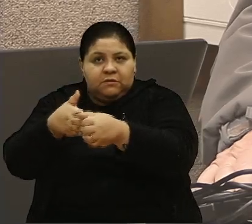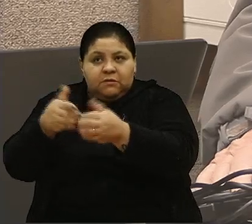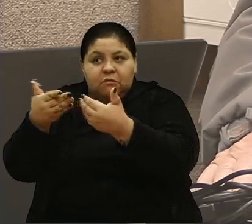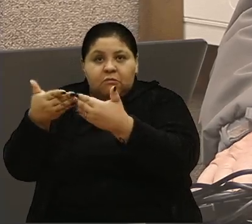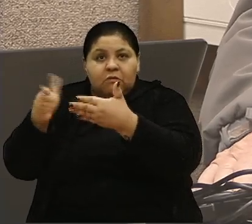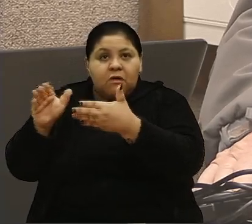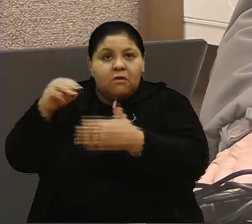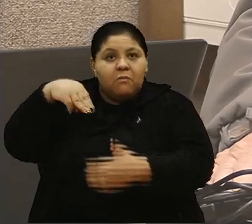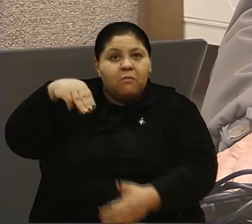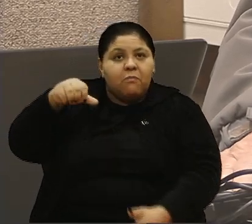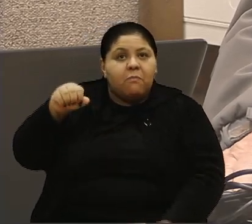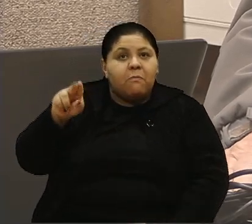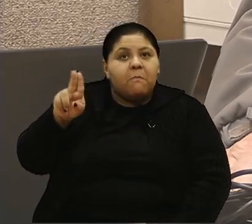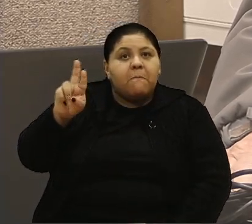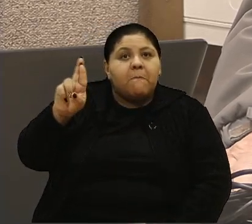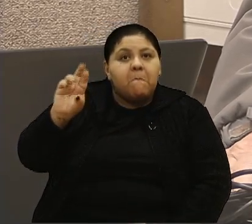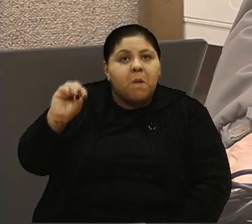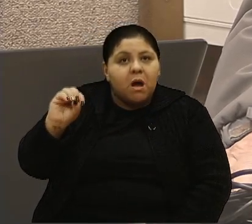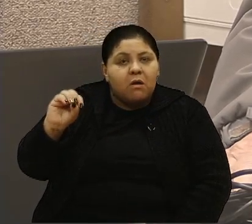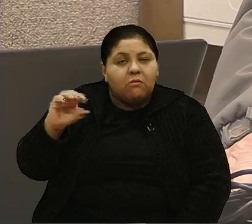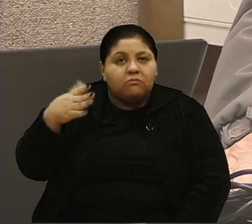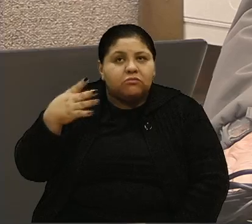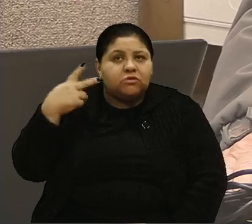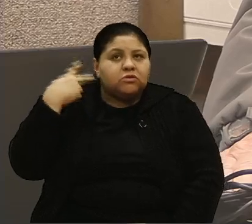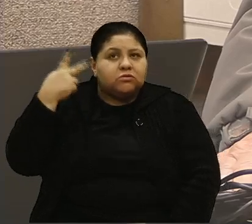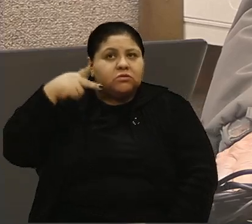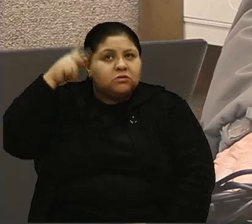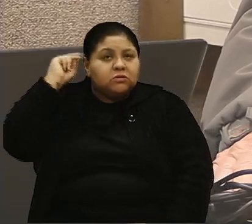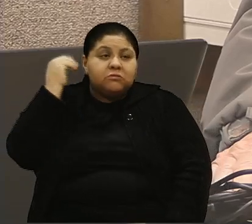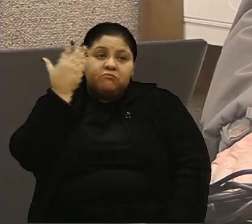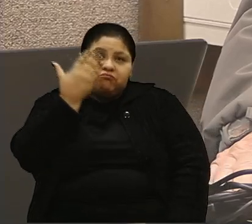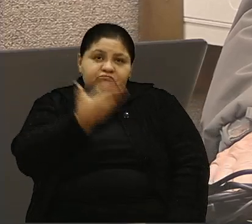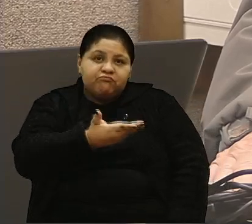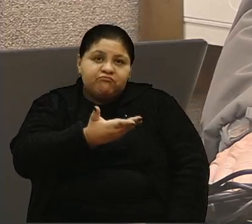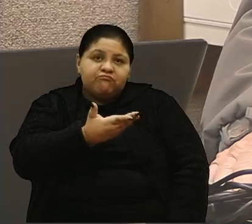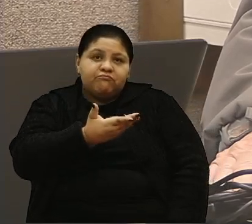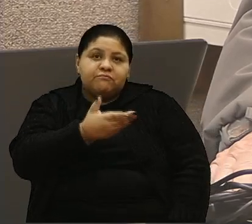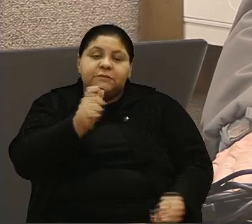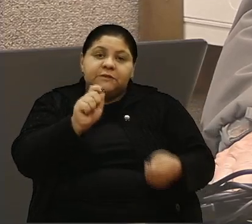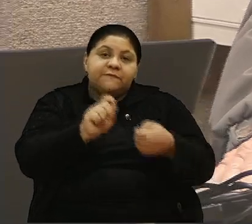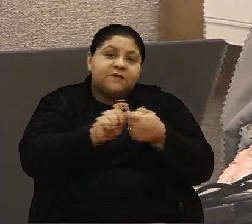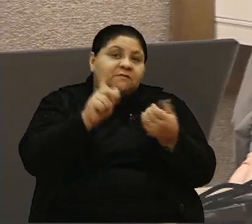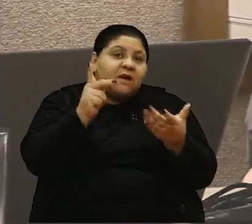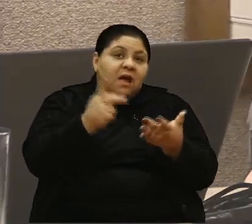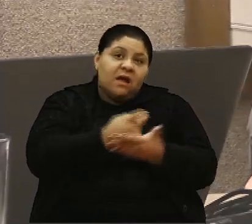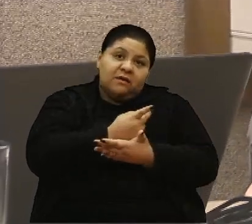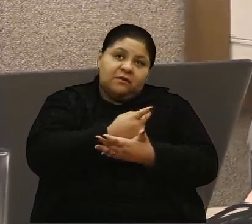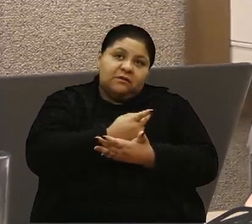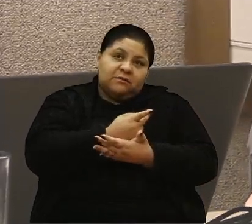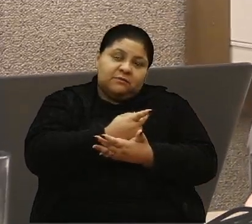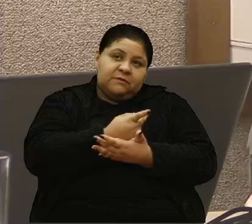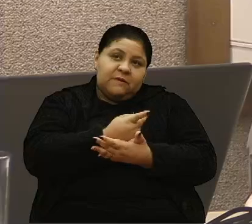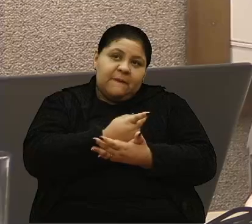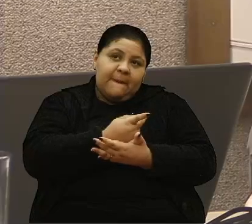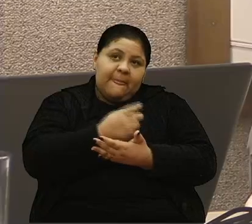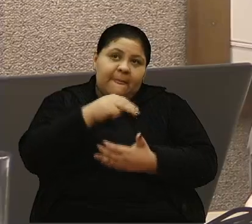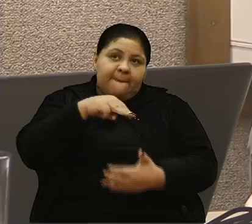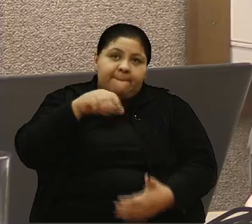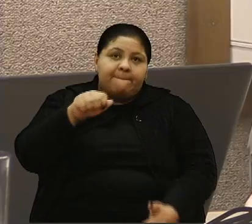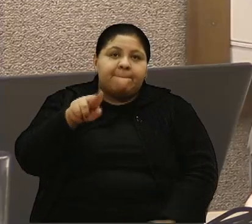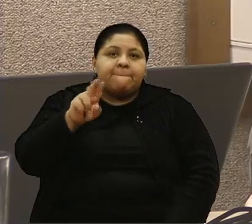era o Mauro. Então, o vereador Iago, Vossa Excelência, está sendo muito injusto com o Mauro. O Mauro é um